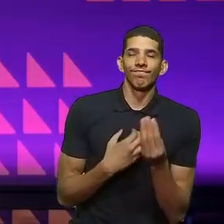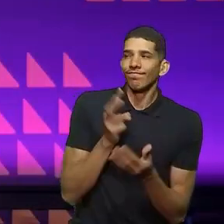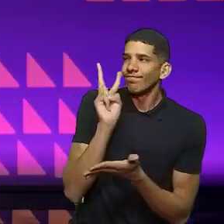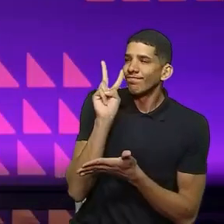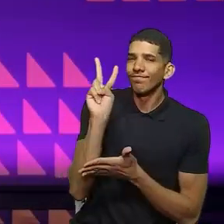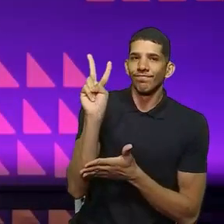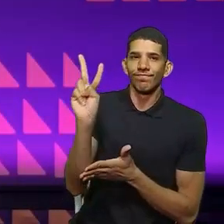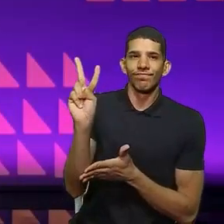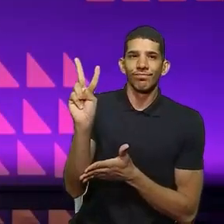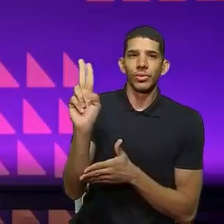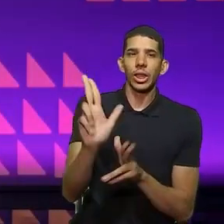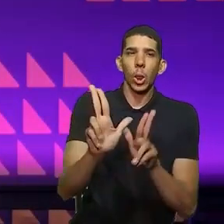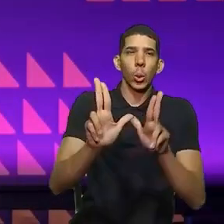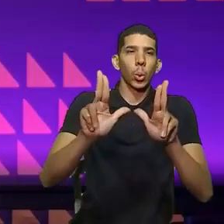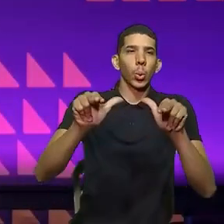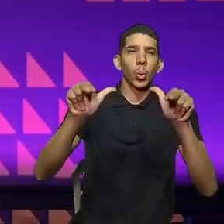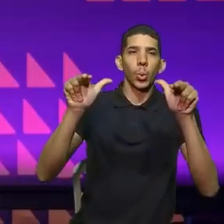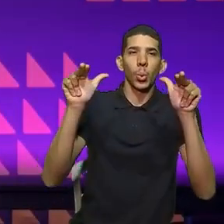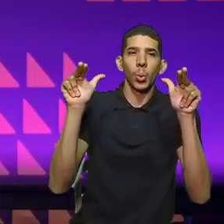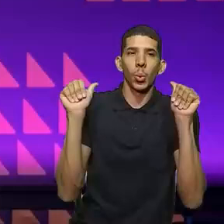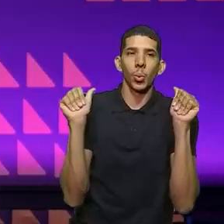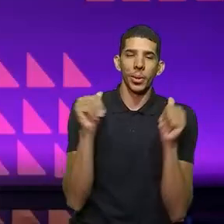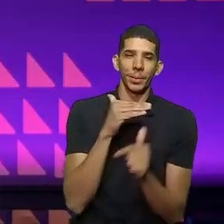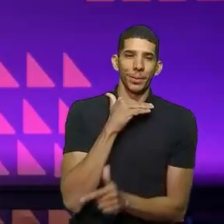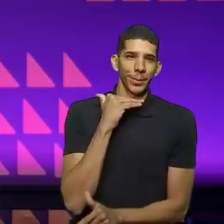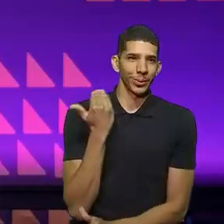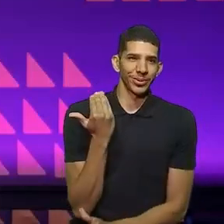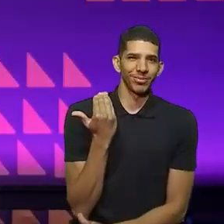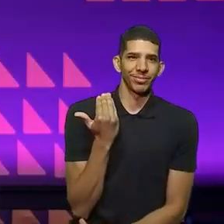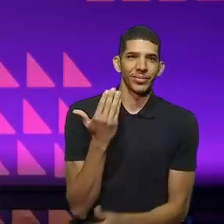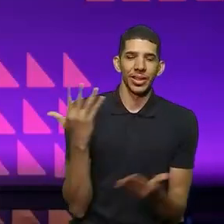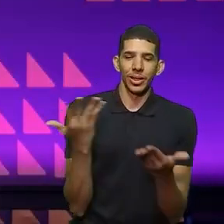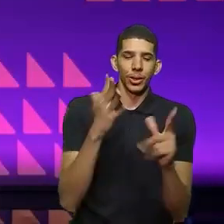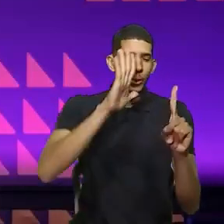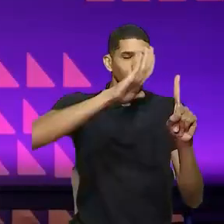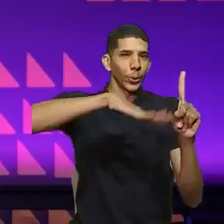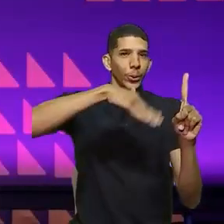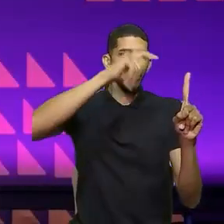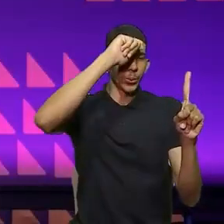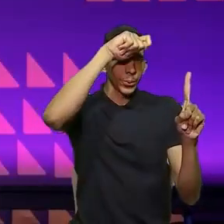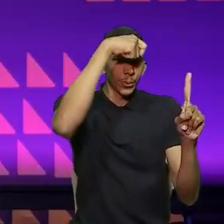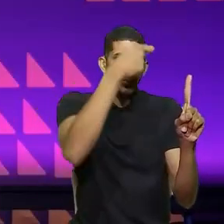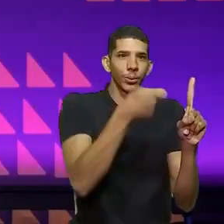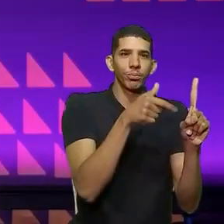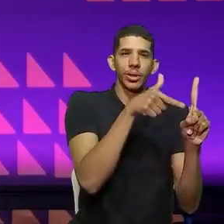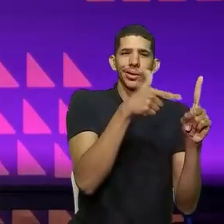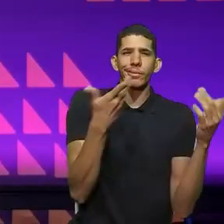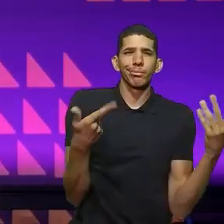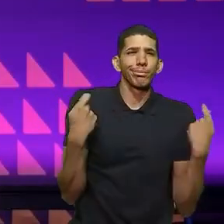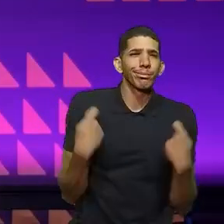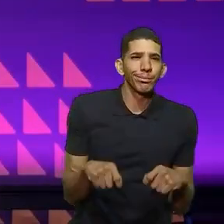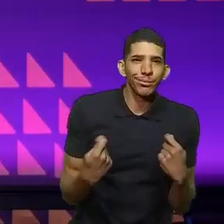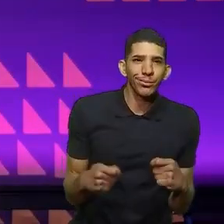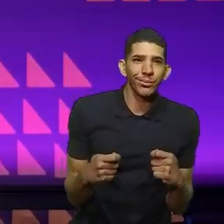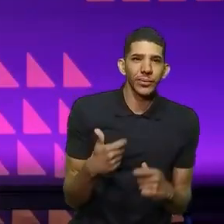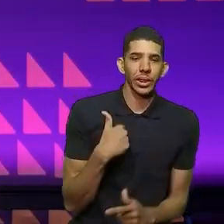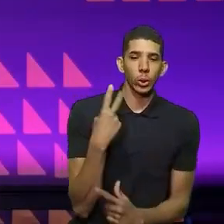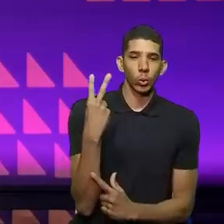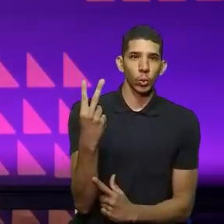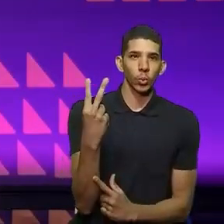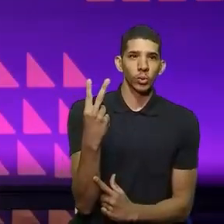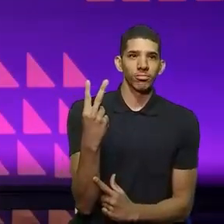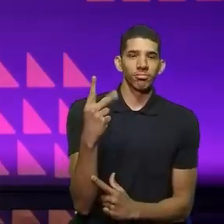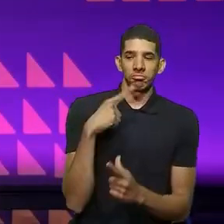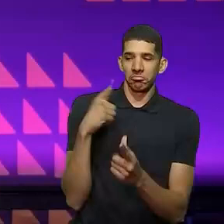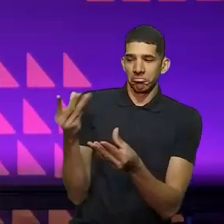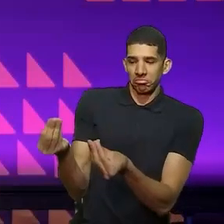imortal, homenageada nesse evento, como ela merece. Os 2 exemplares que recebi das